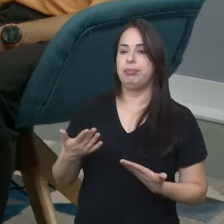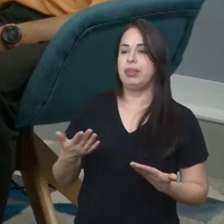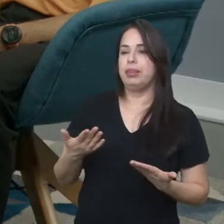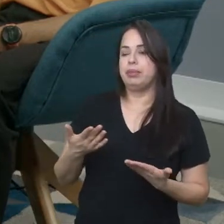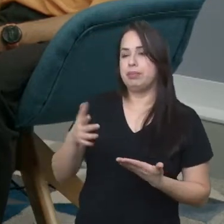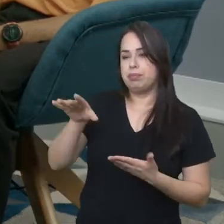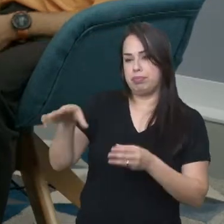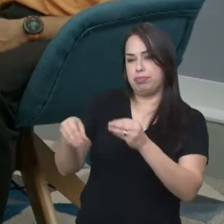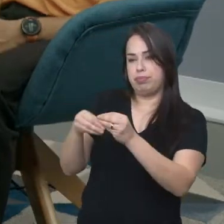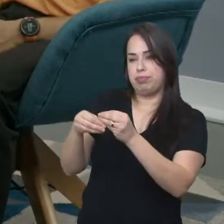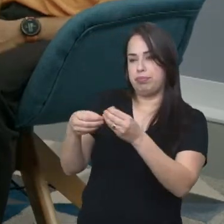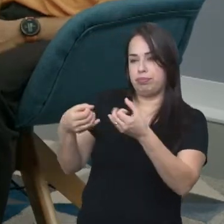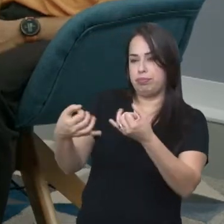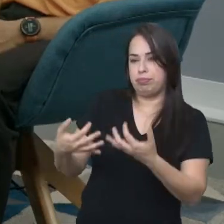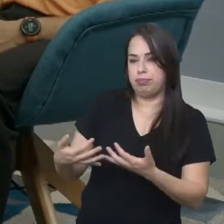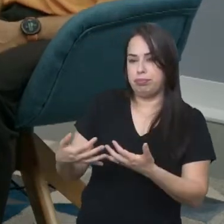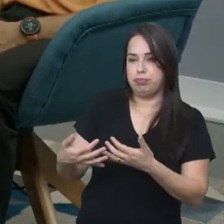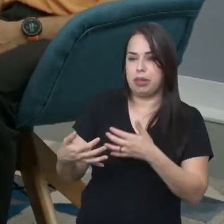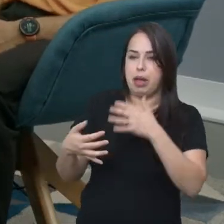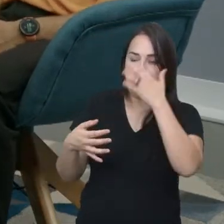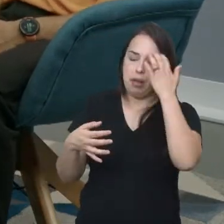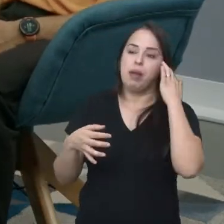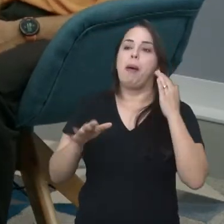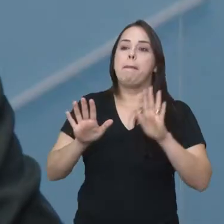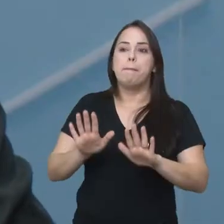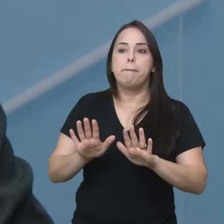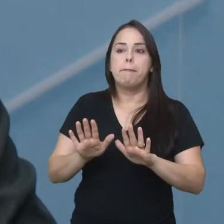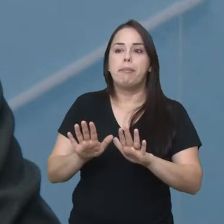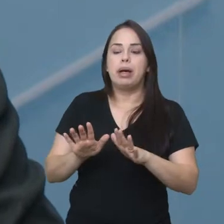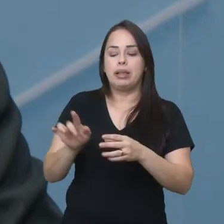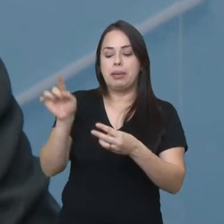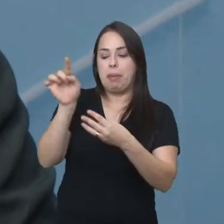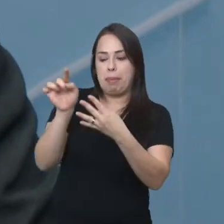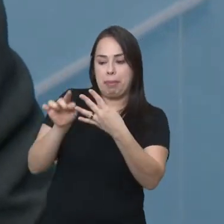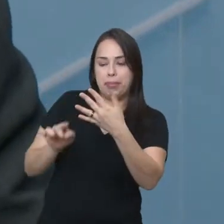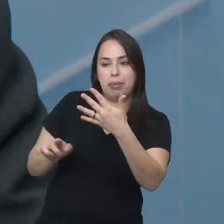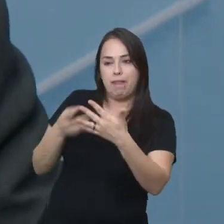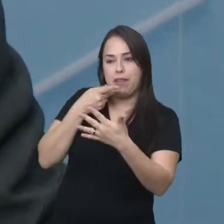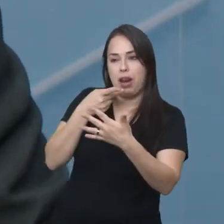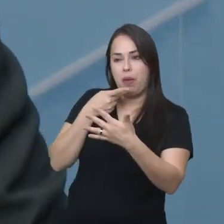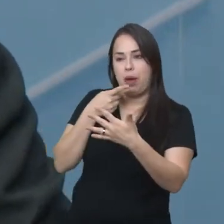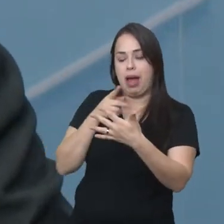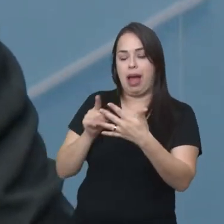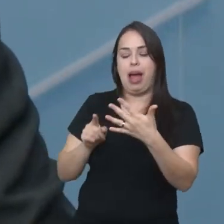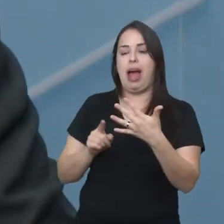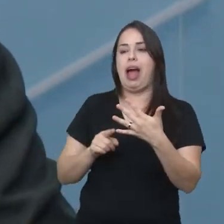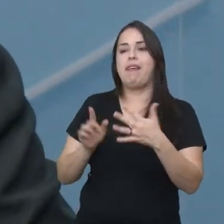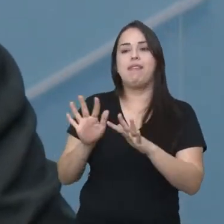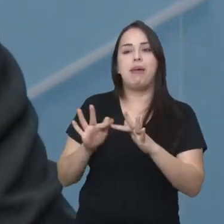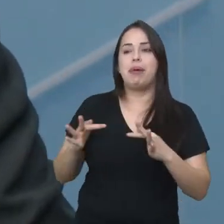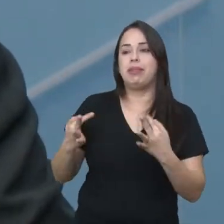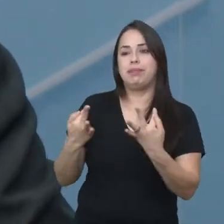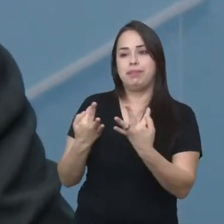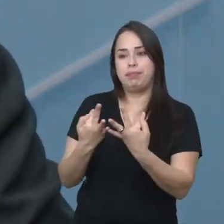Bastante bem colocado pelo Alessandro, mas de todos esses entes citados, né, a família é